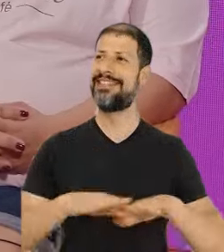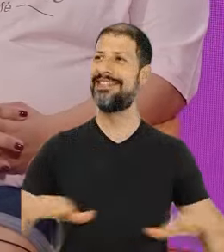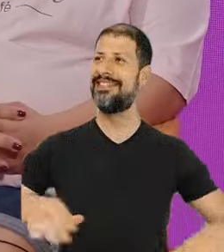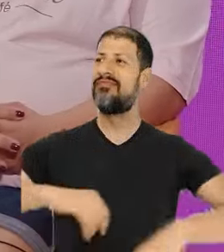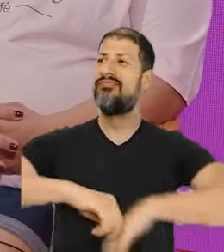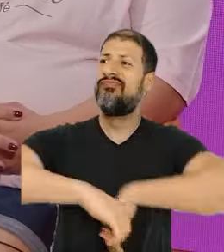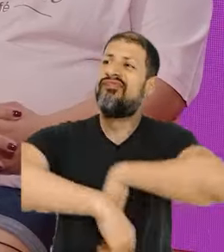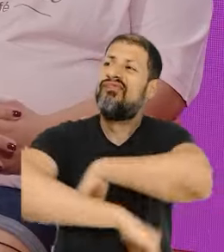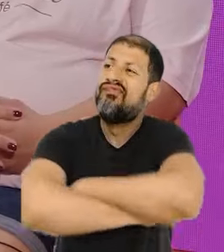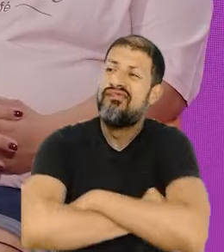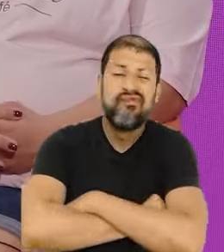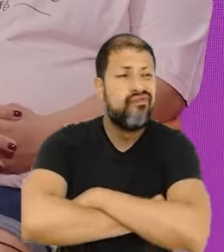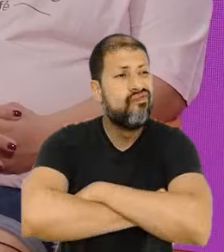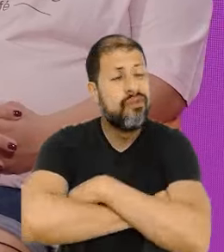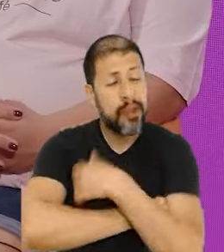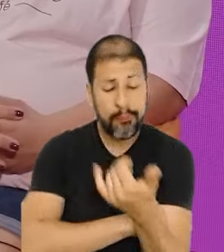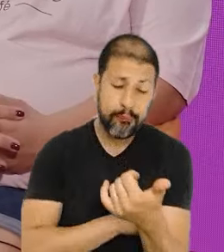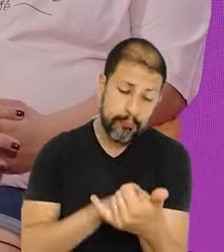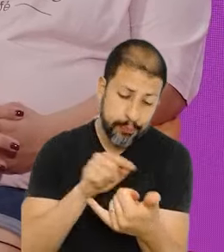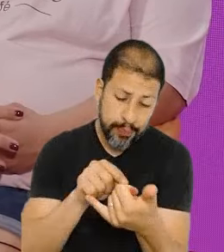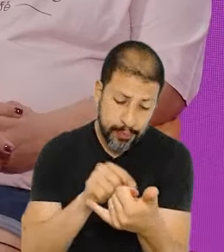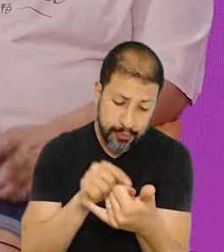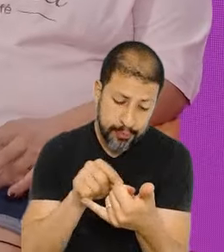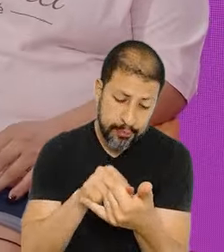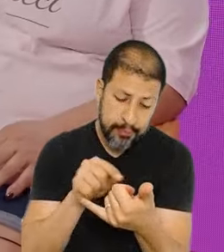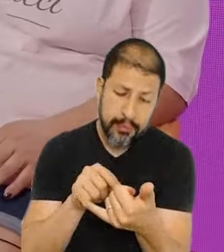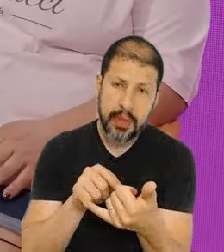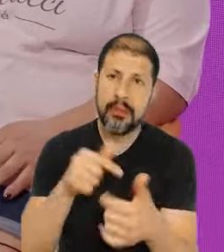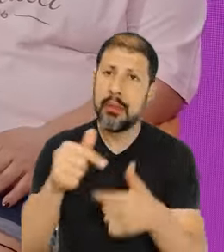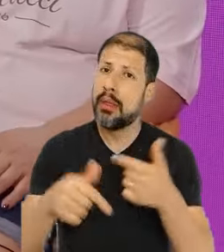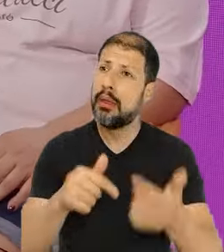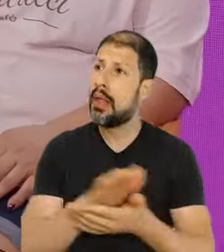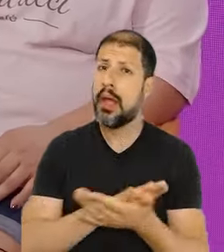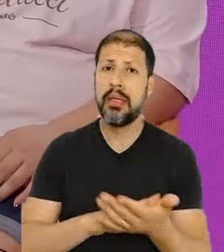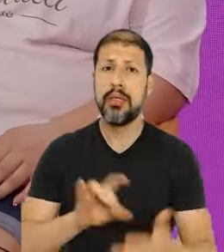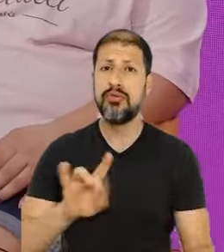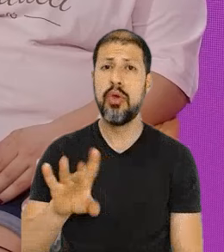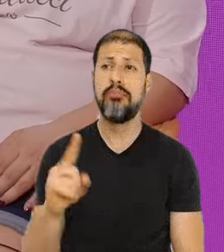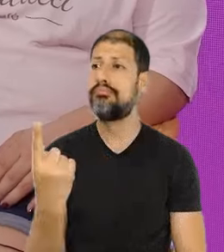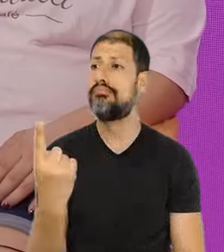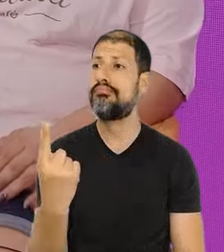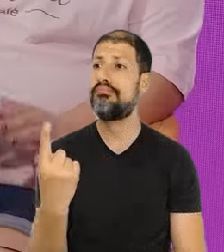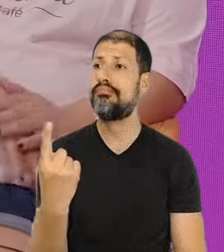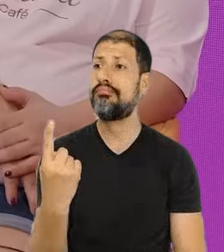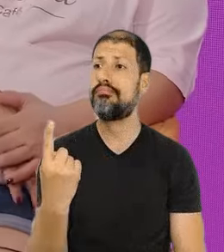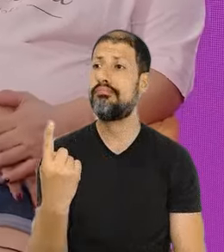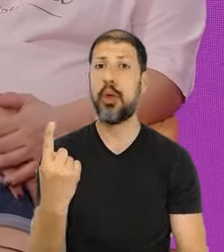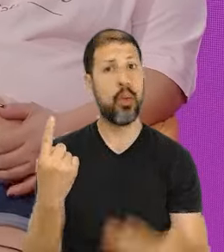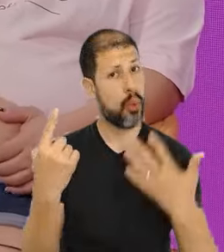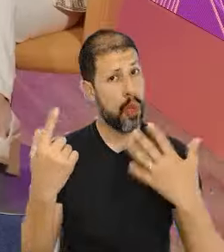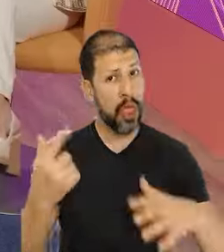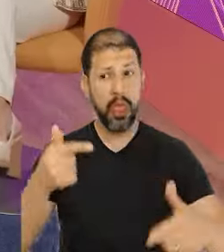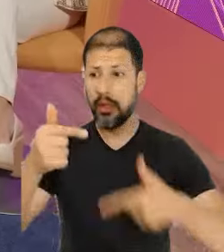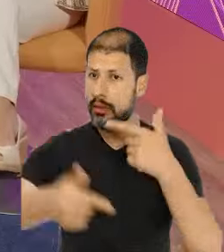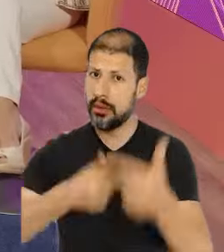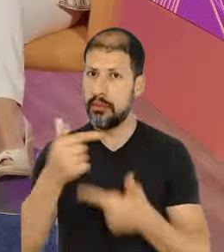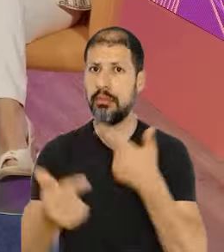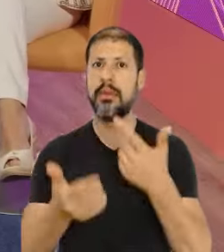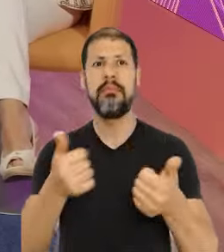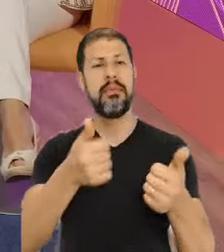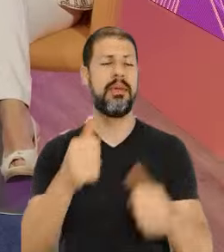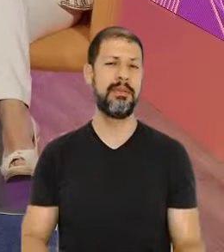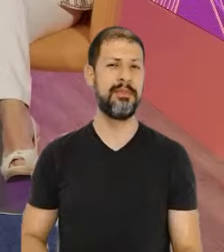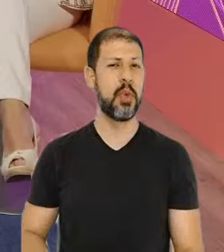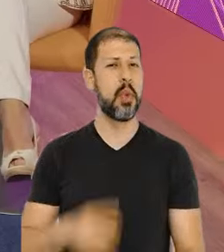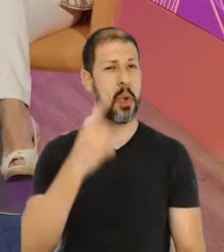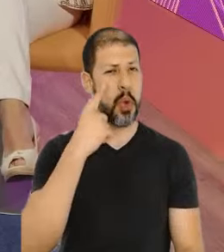debruçado com o celular na mão ele não tá produzindo ele é apenas um número e não é isso que a gente quer né E olha as histórias